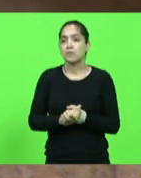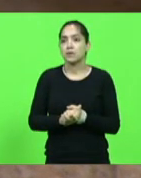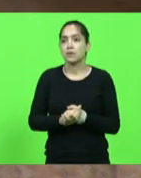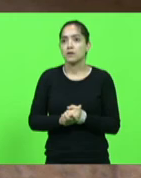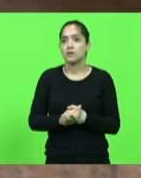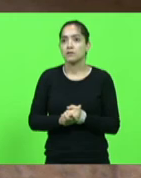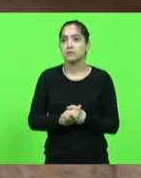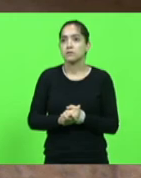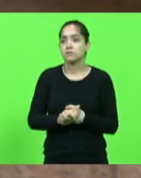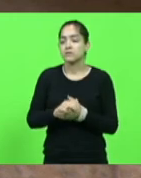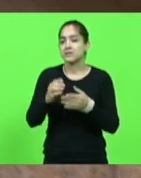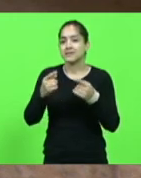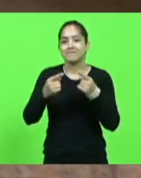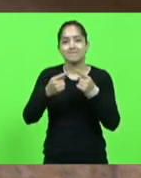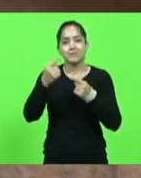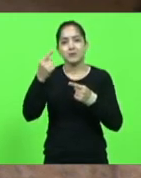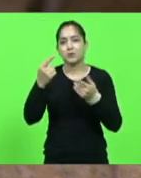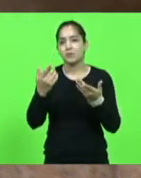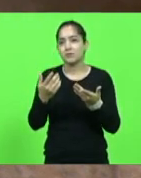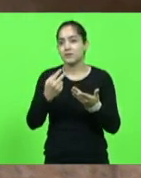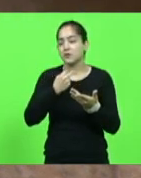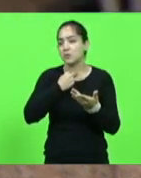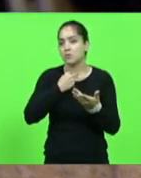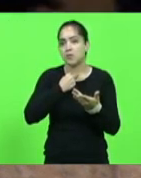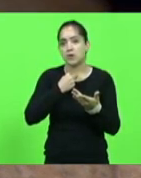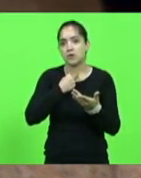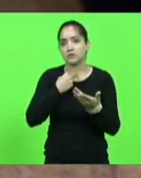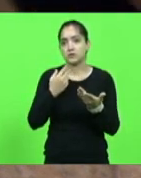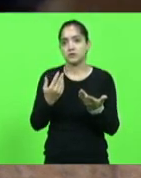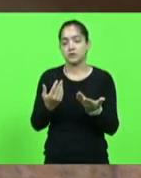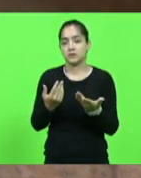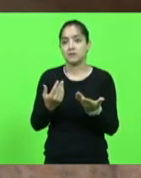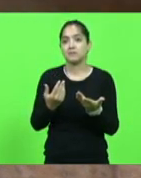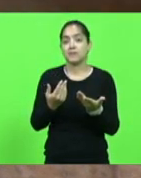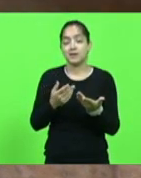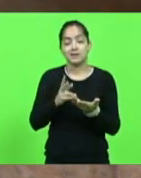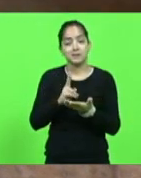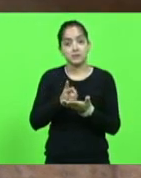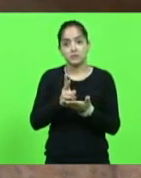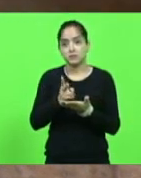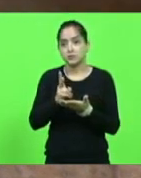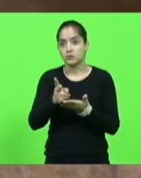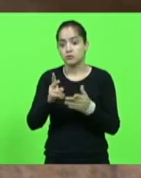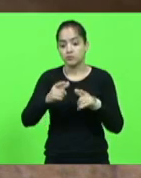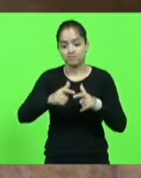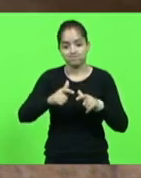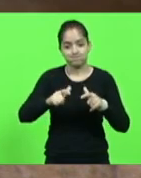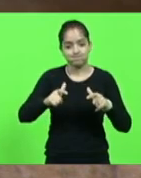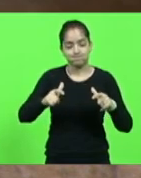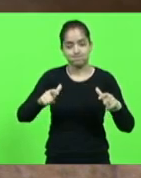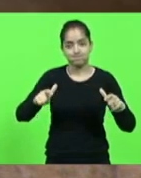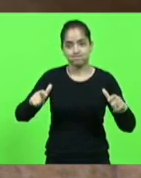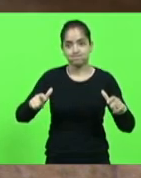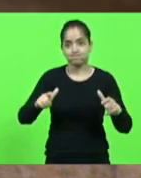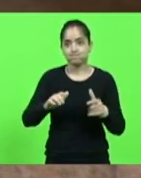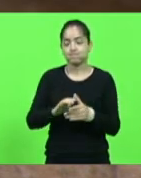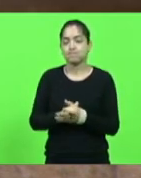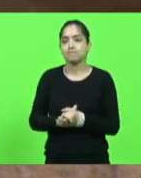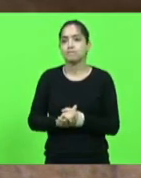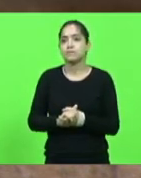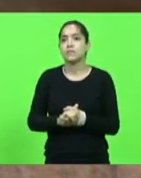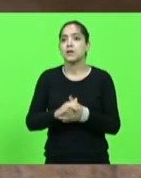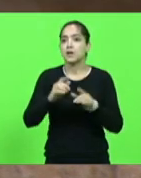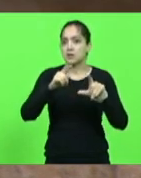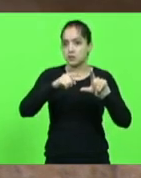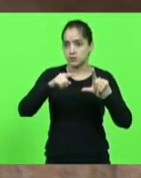hediondo que é inconcebível que aconteça ainda num número tão grande aqui no nosso estado. Nós temos dados,